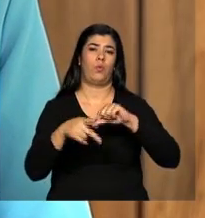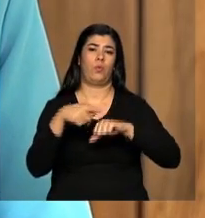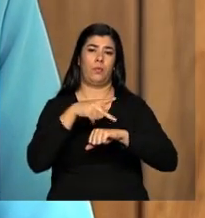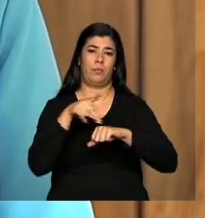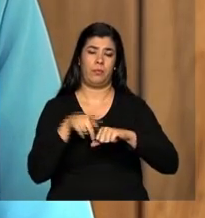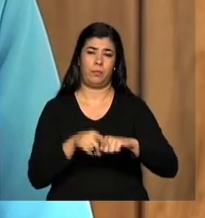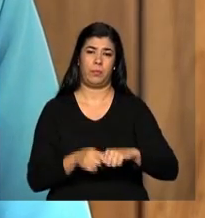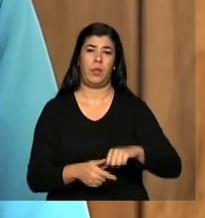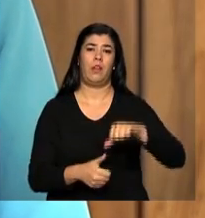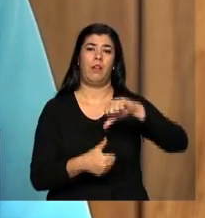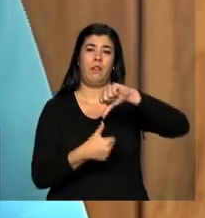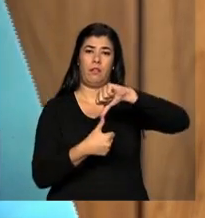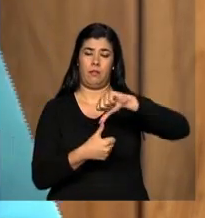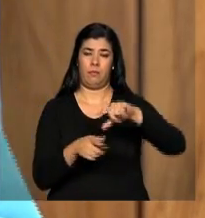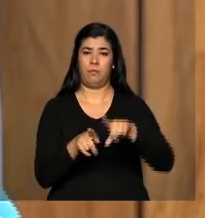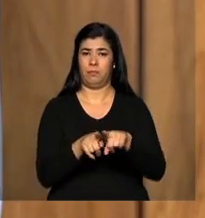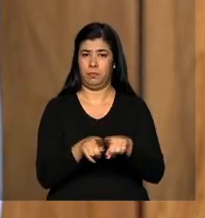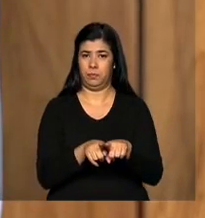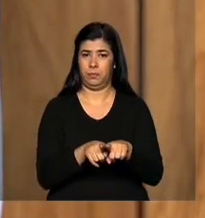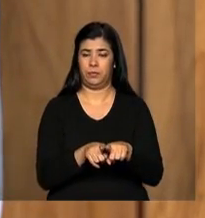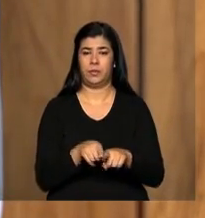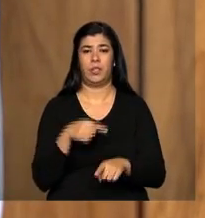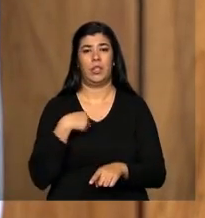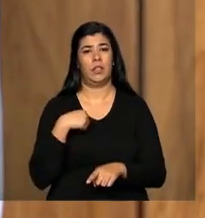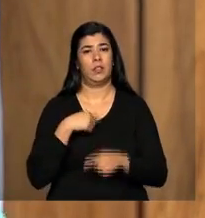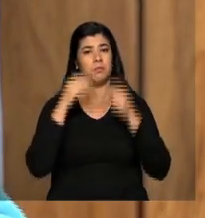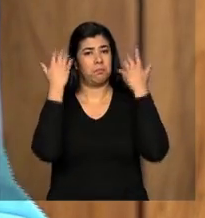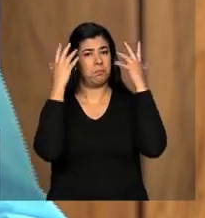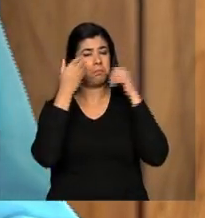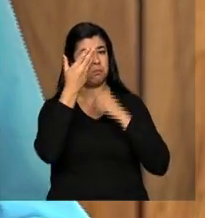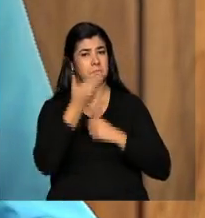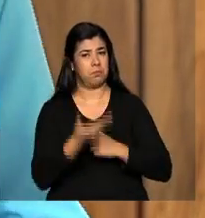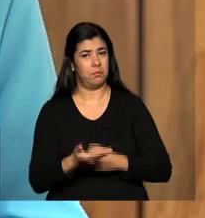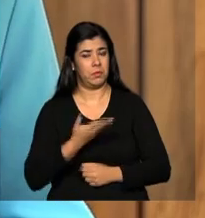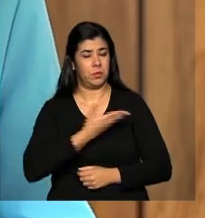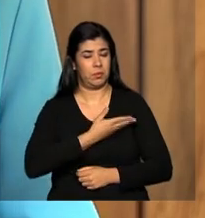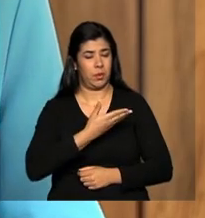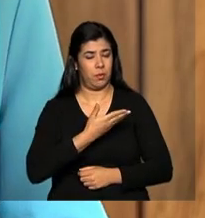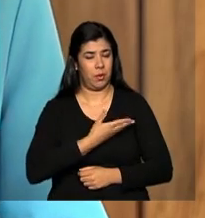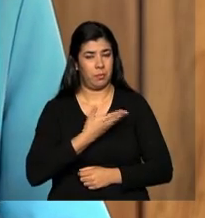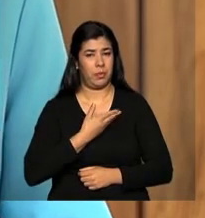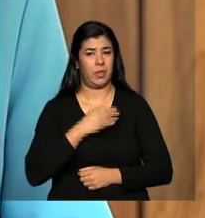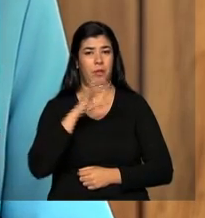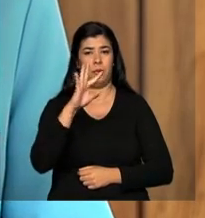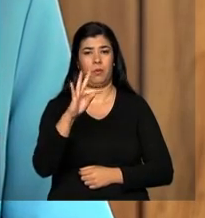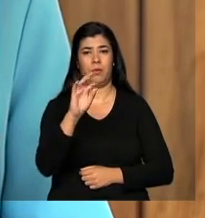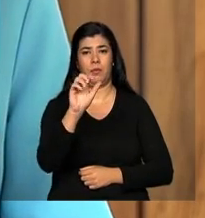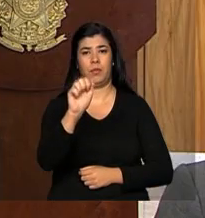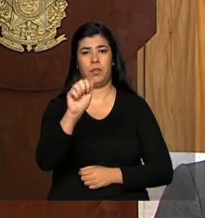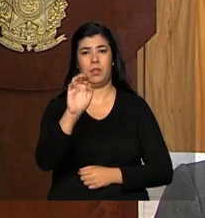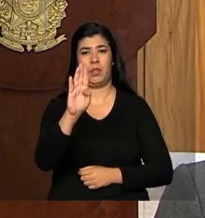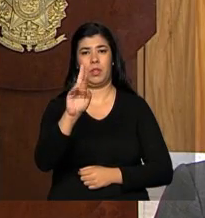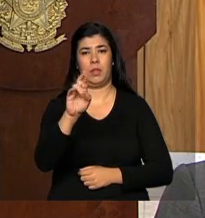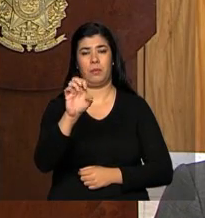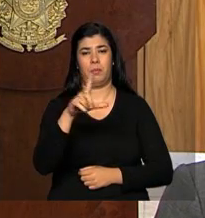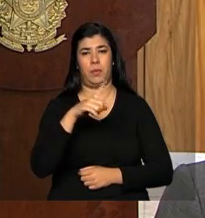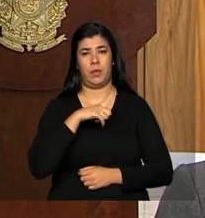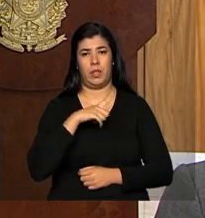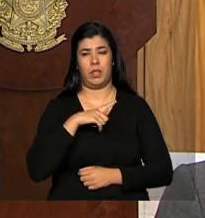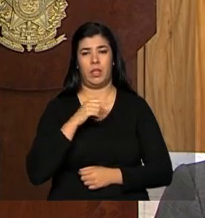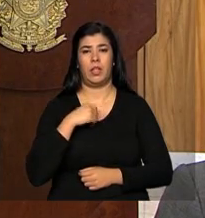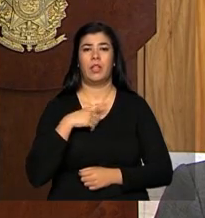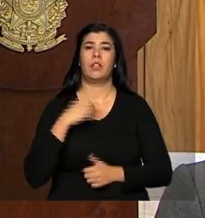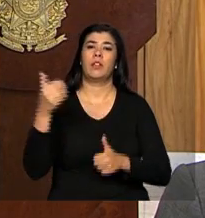Também felicitei o meu amigo Tabaré Vásquez pela eleição, em março passado, do